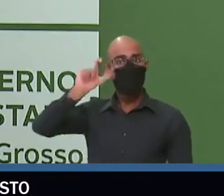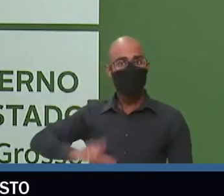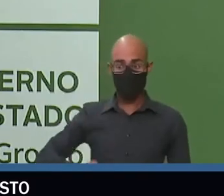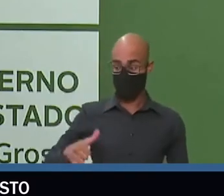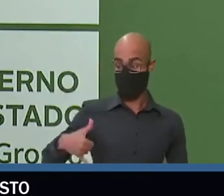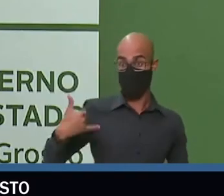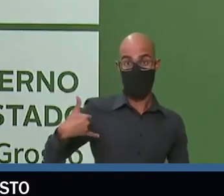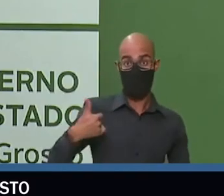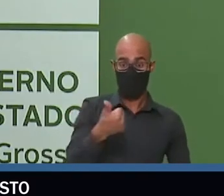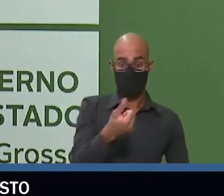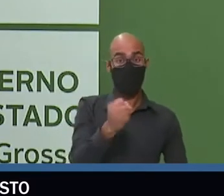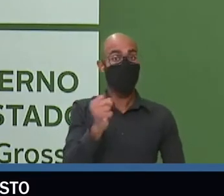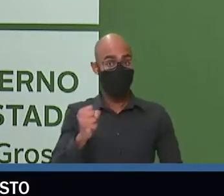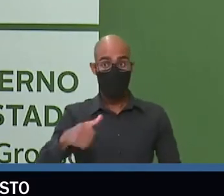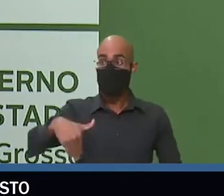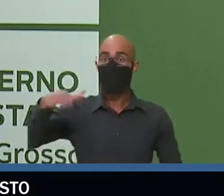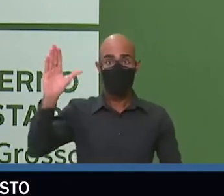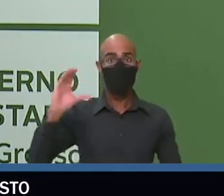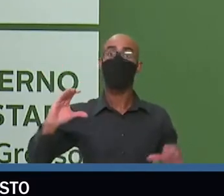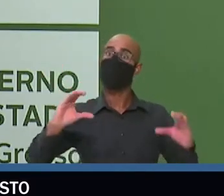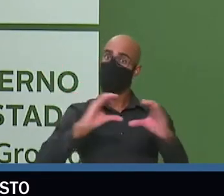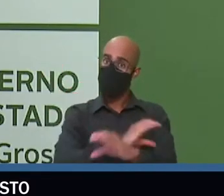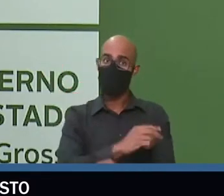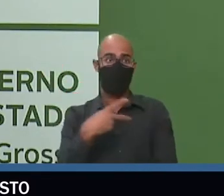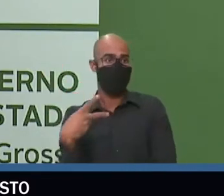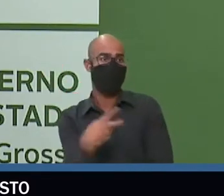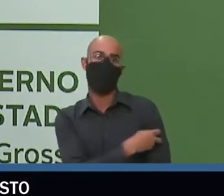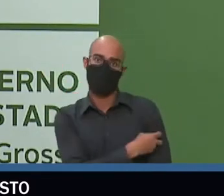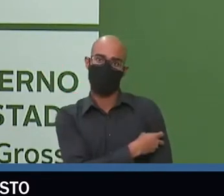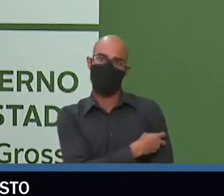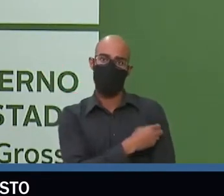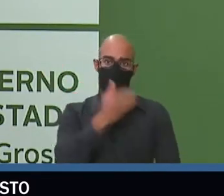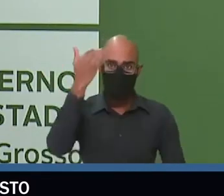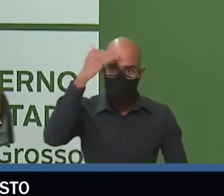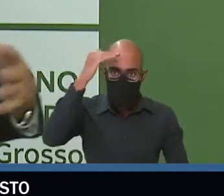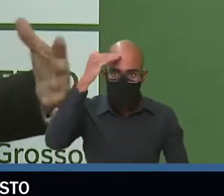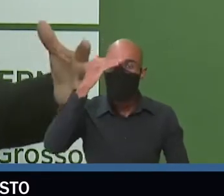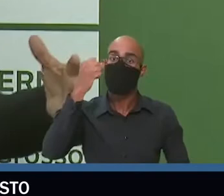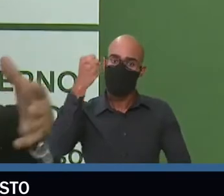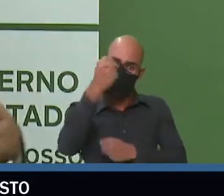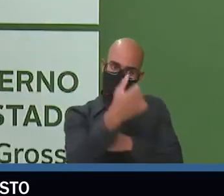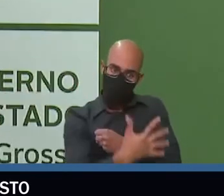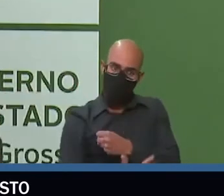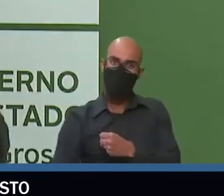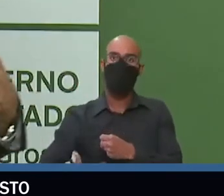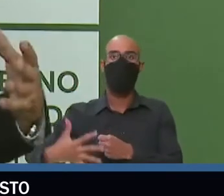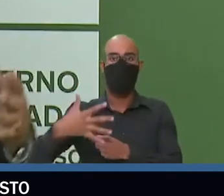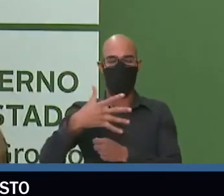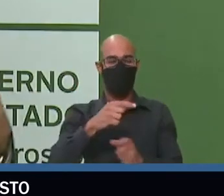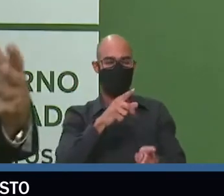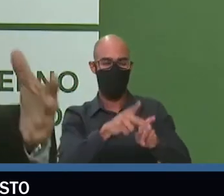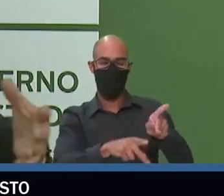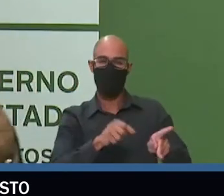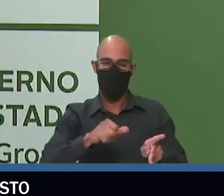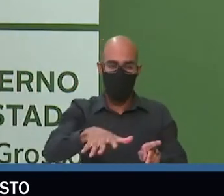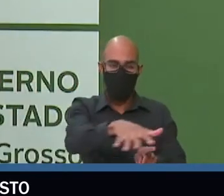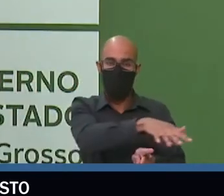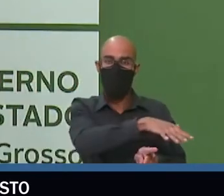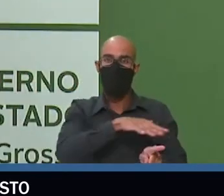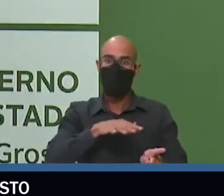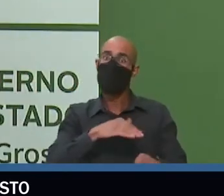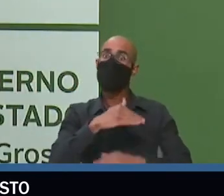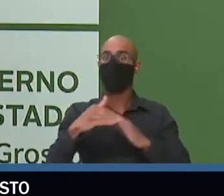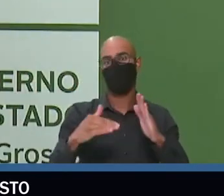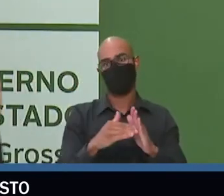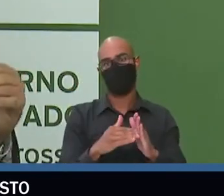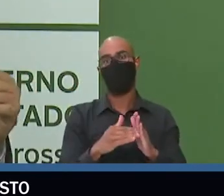18 anos acima vacinadas. E isso cria aquela imunidade que nós precisamos ter para nos proteger do inimigo